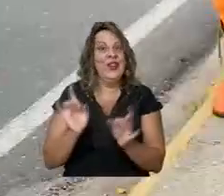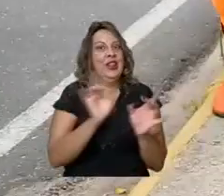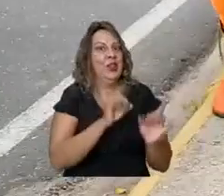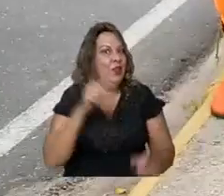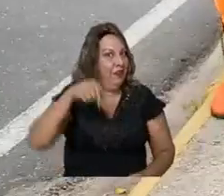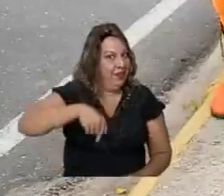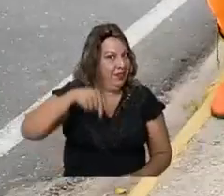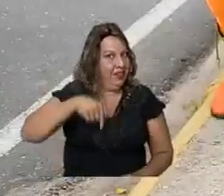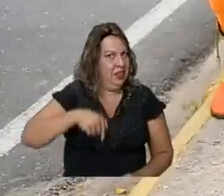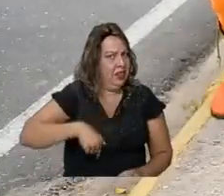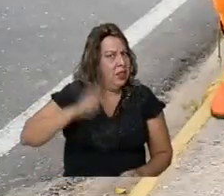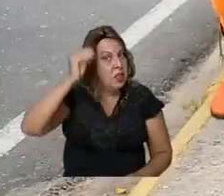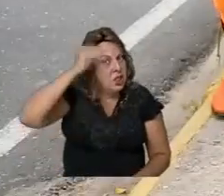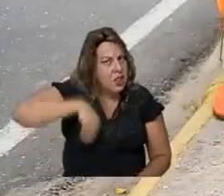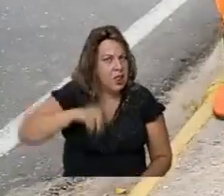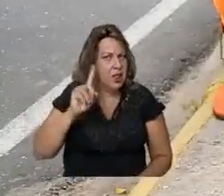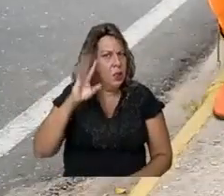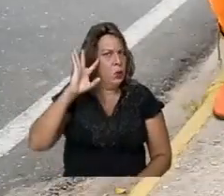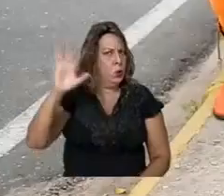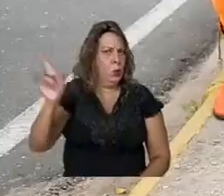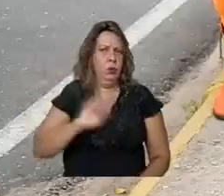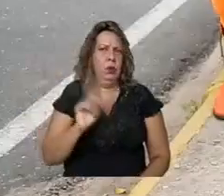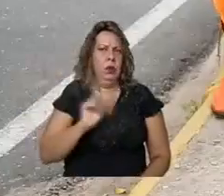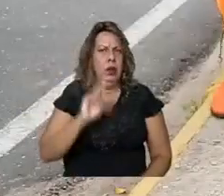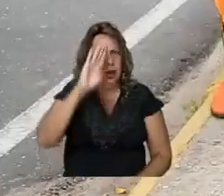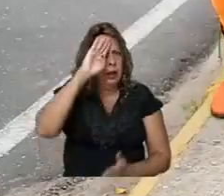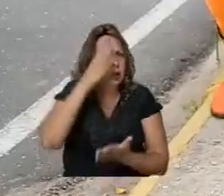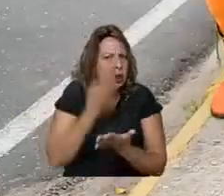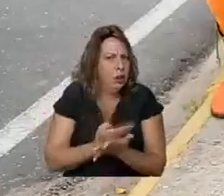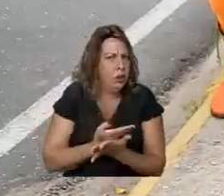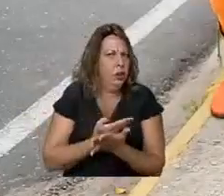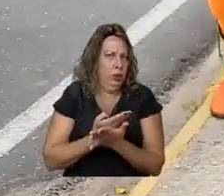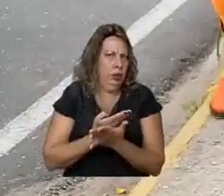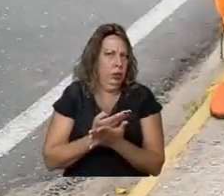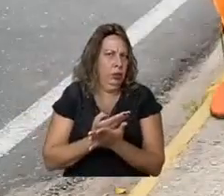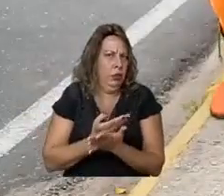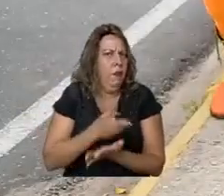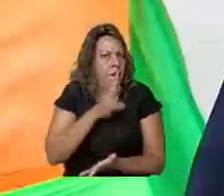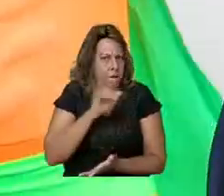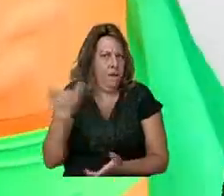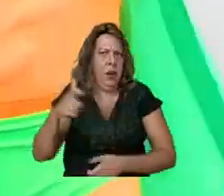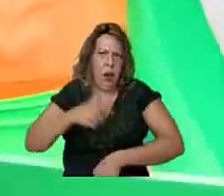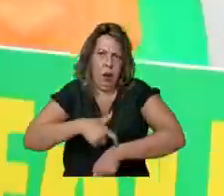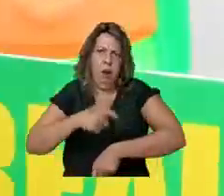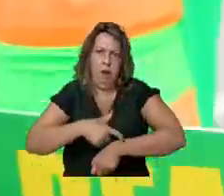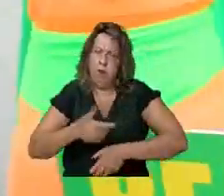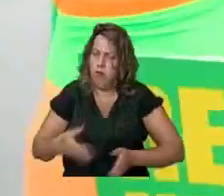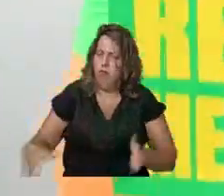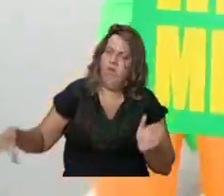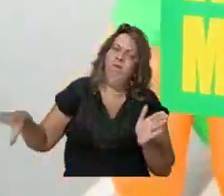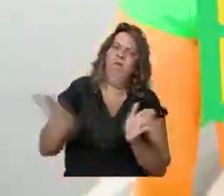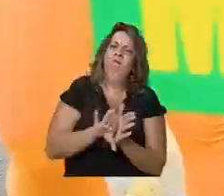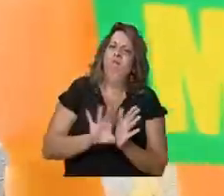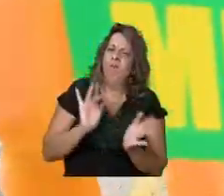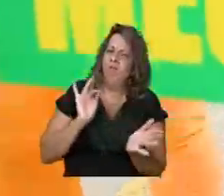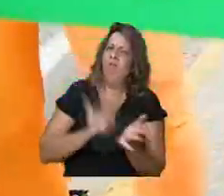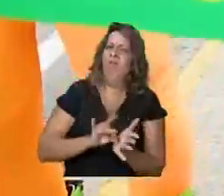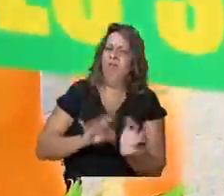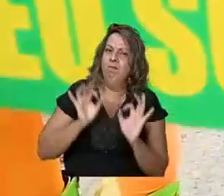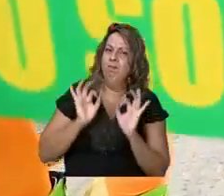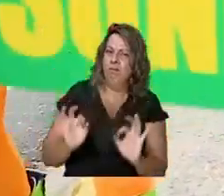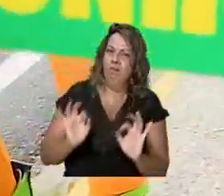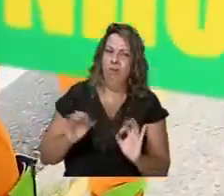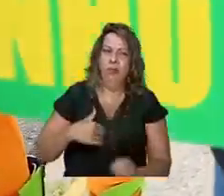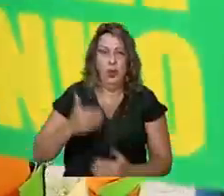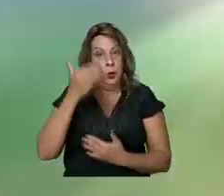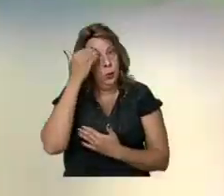Coqueiros. Nunca desista do seu sonho. Sempre acredite no seu sonho, porque essa hora vai chegar. Muito obrigado, Edinaldo. Você